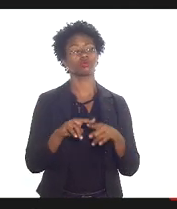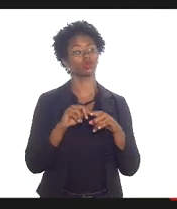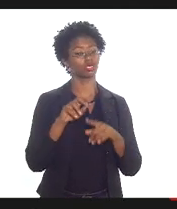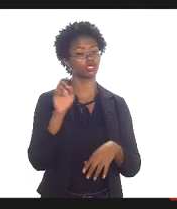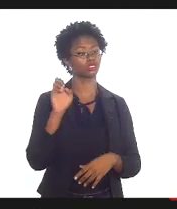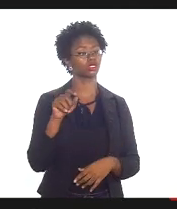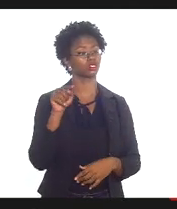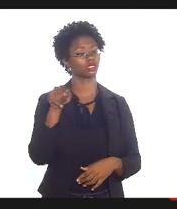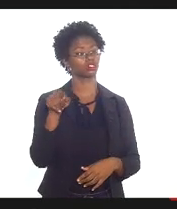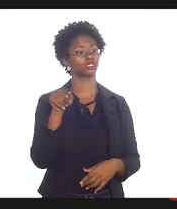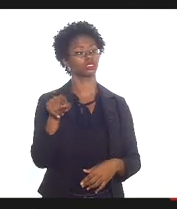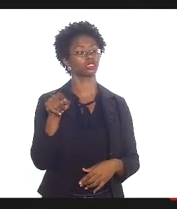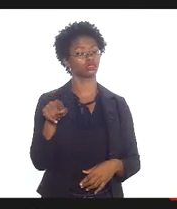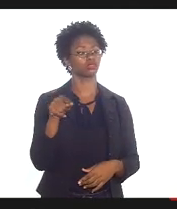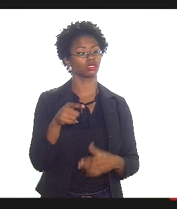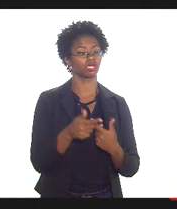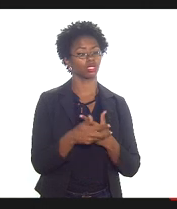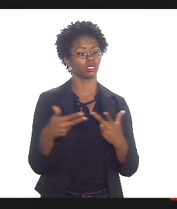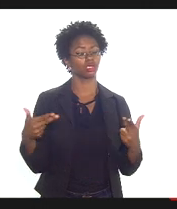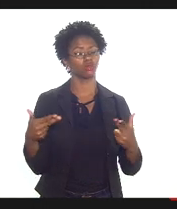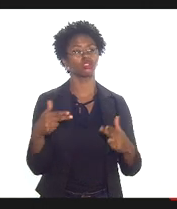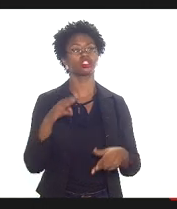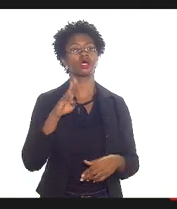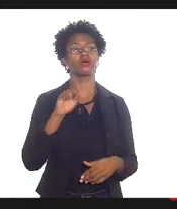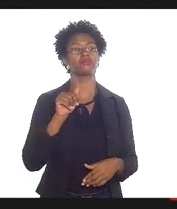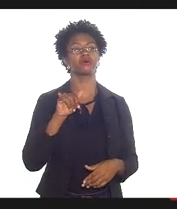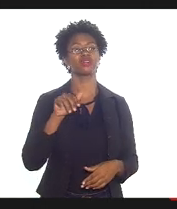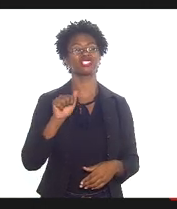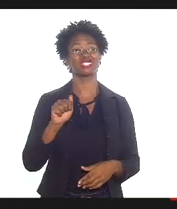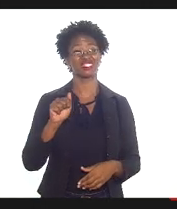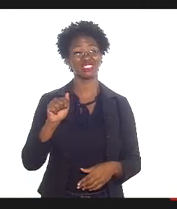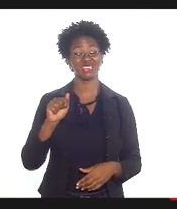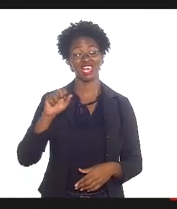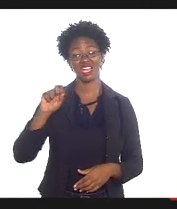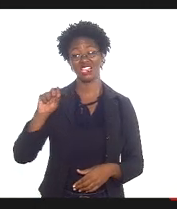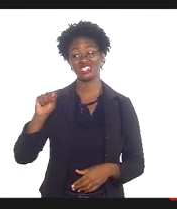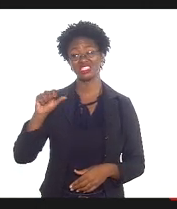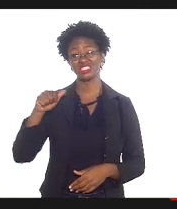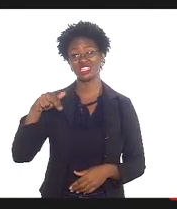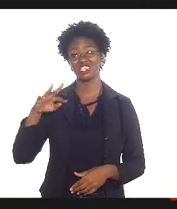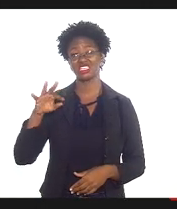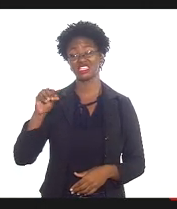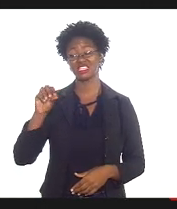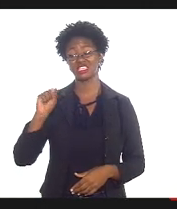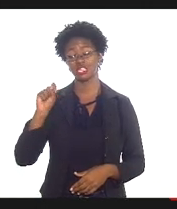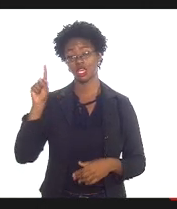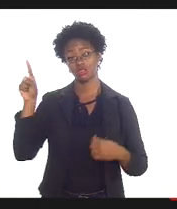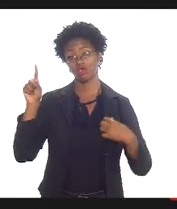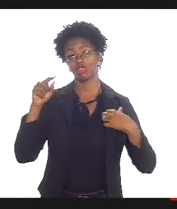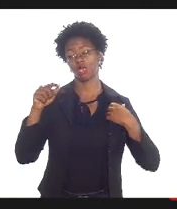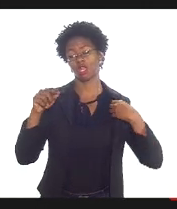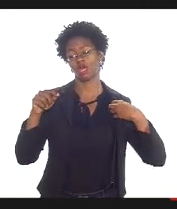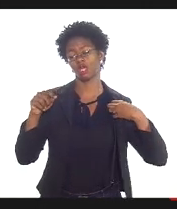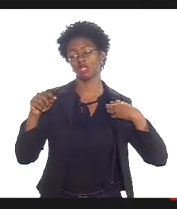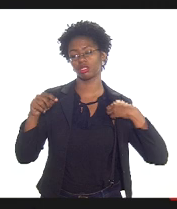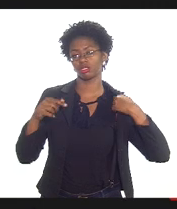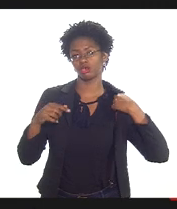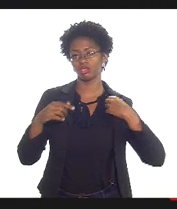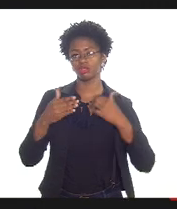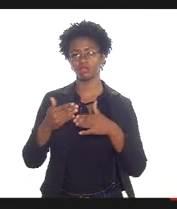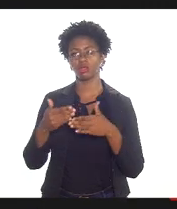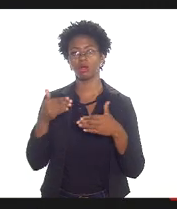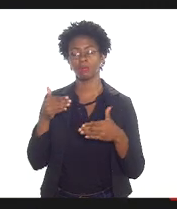a situação da Bacia de Santos no pré-sal. Né? Então, isso aqui, por